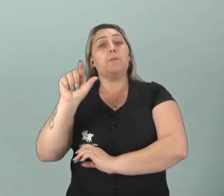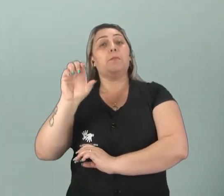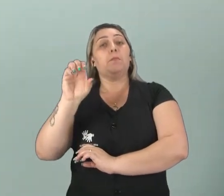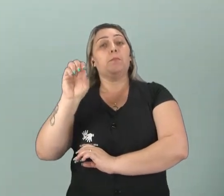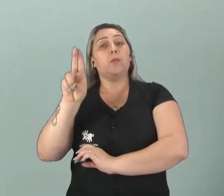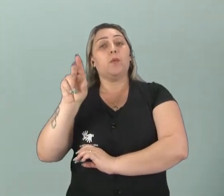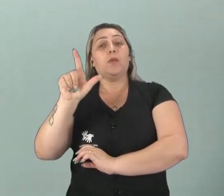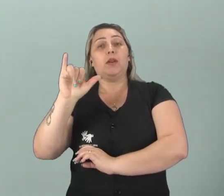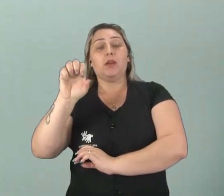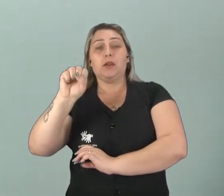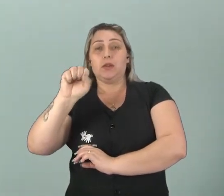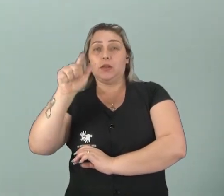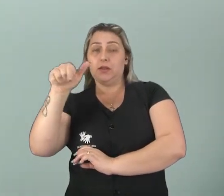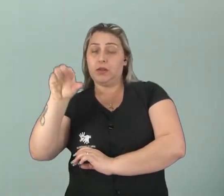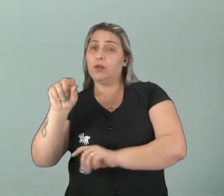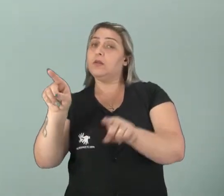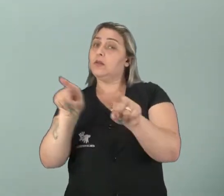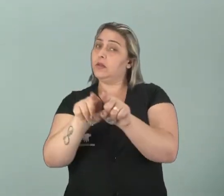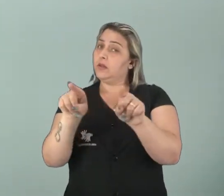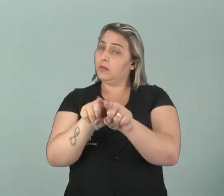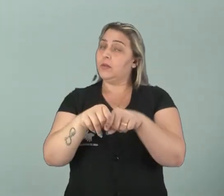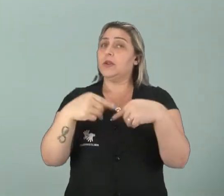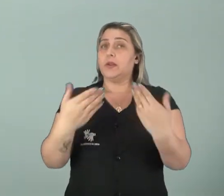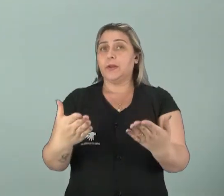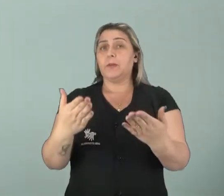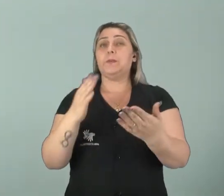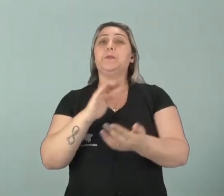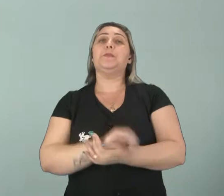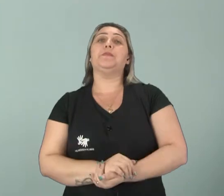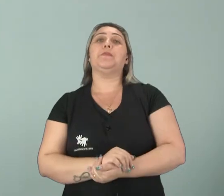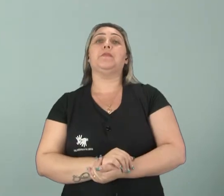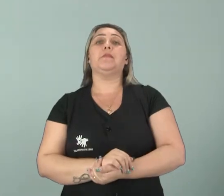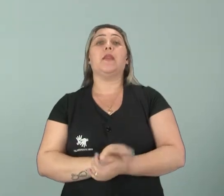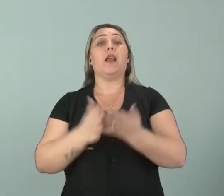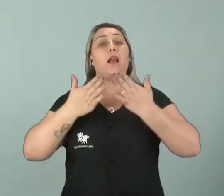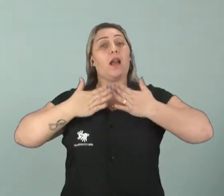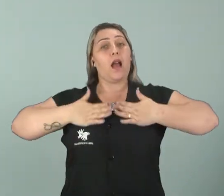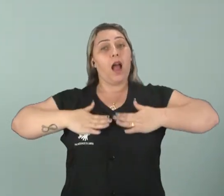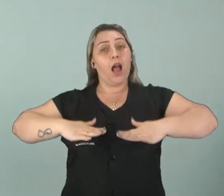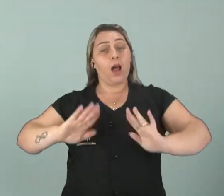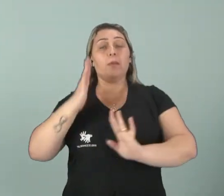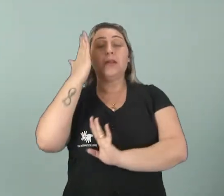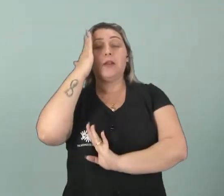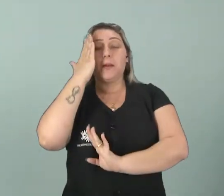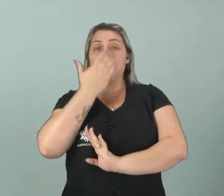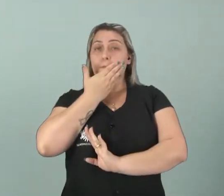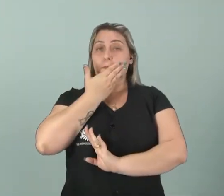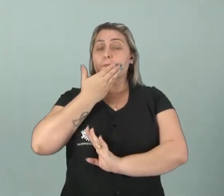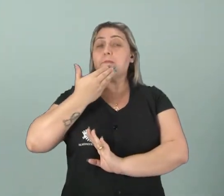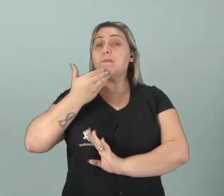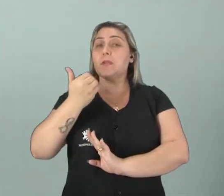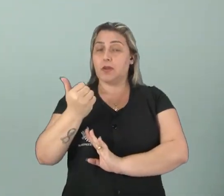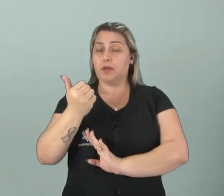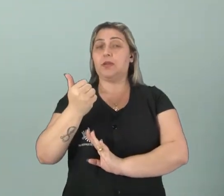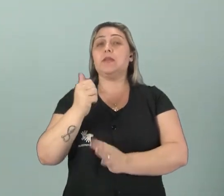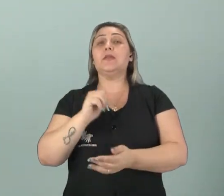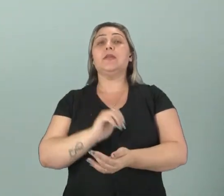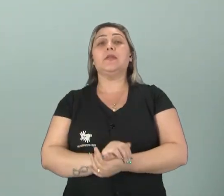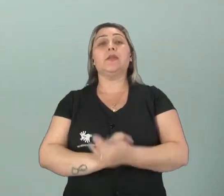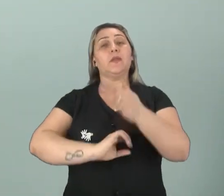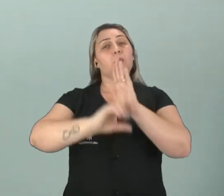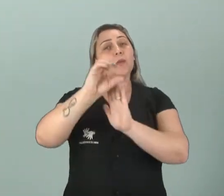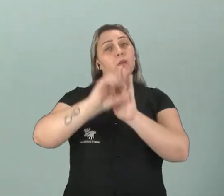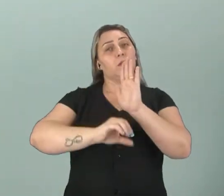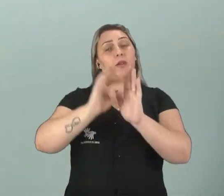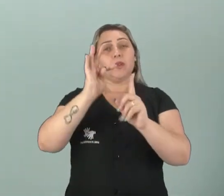pode inclusive mudar de estado com um aumento de temperatura. Mas calma aí que a gente vai entender melhor essa noção de